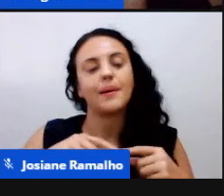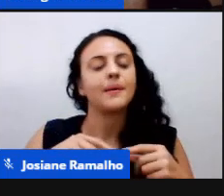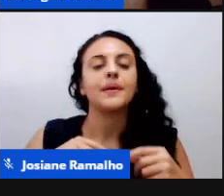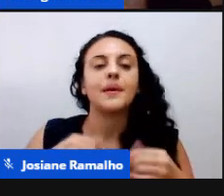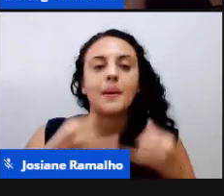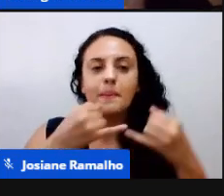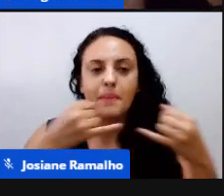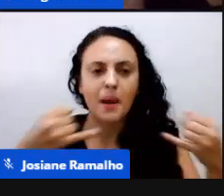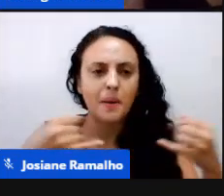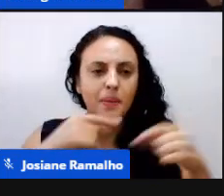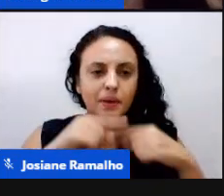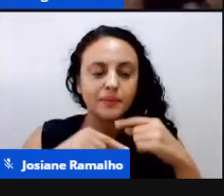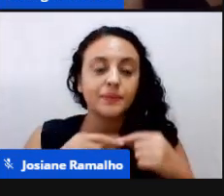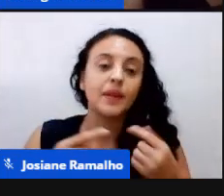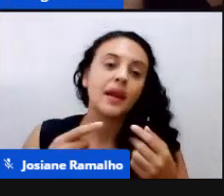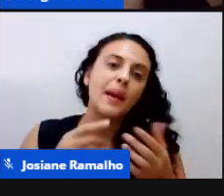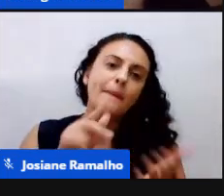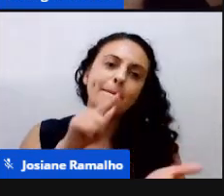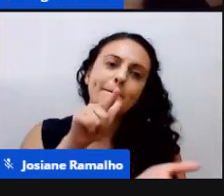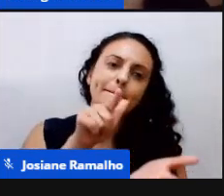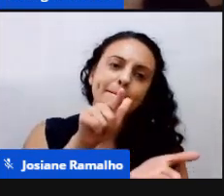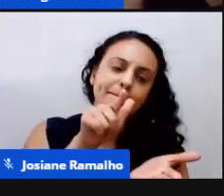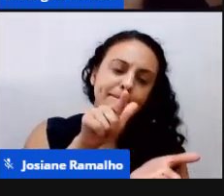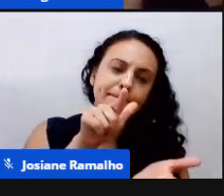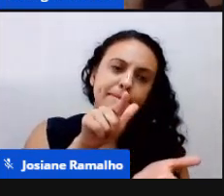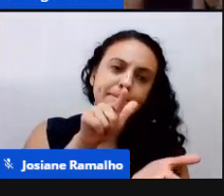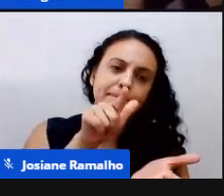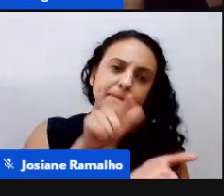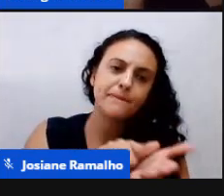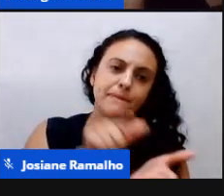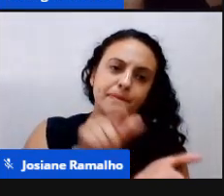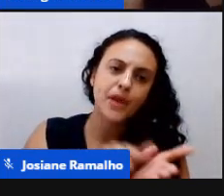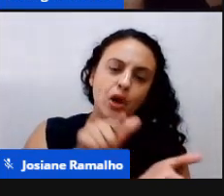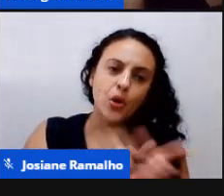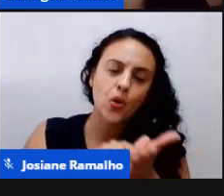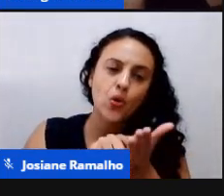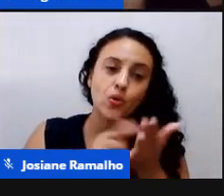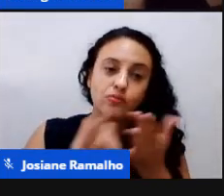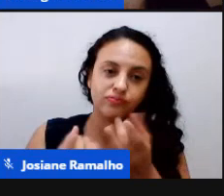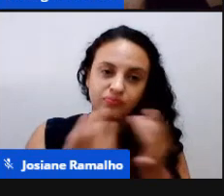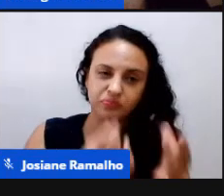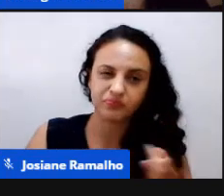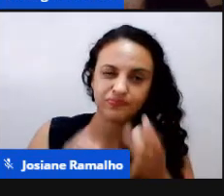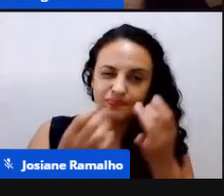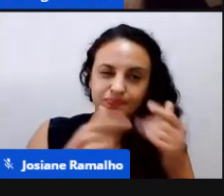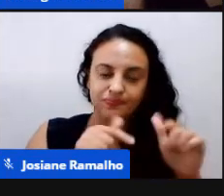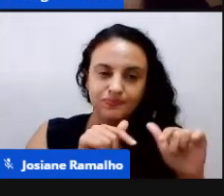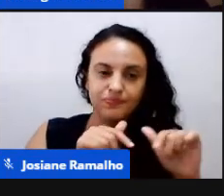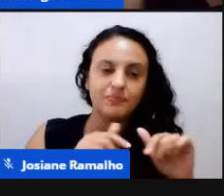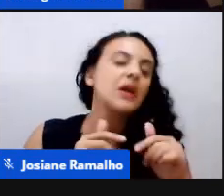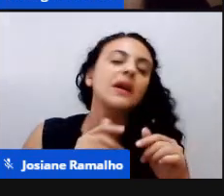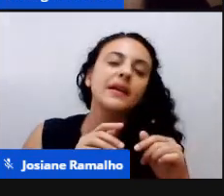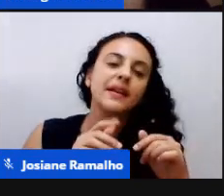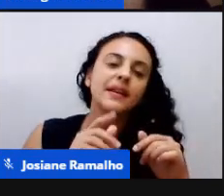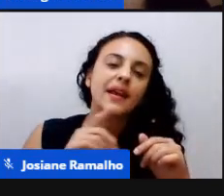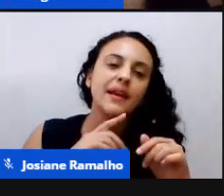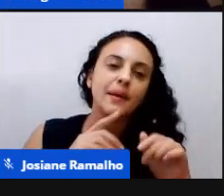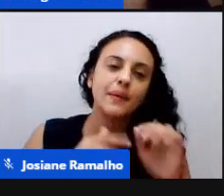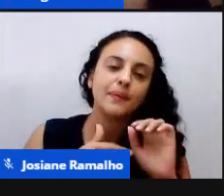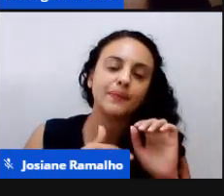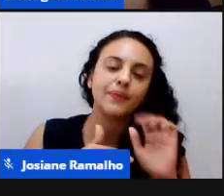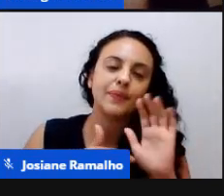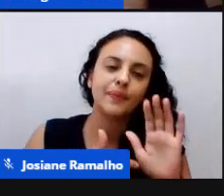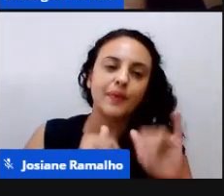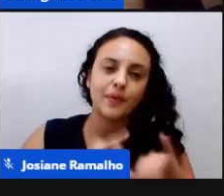papel de encarte de supermercado, tudo isso o pai pode estar utilizando em casa, tá? Agora vamos para o